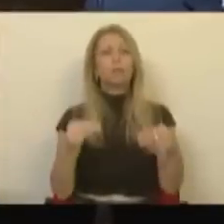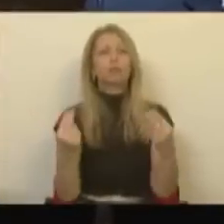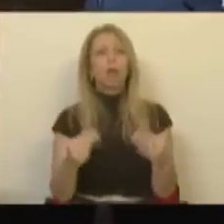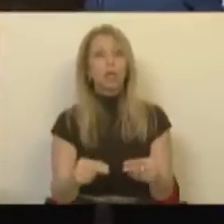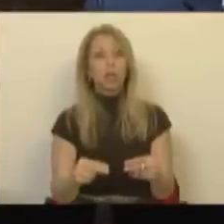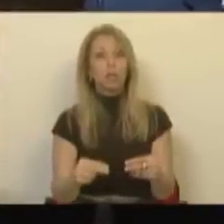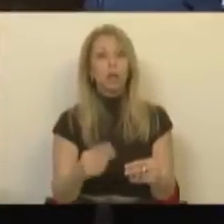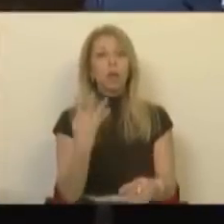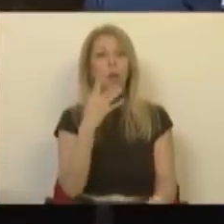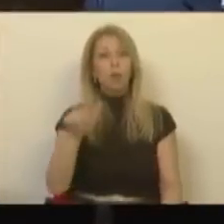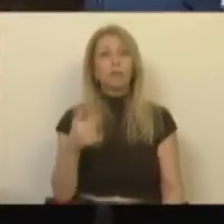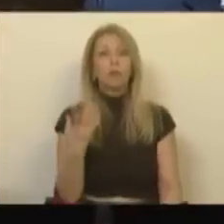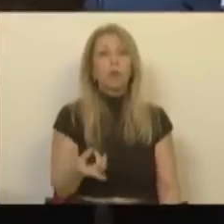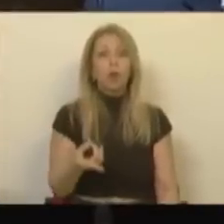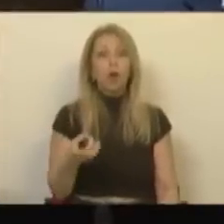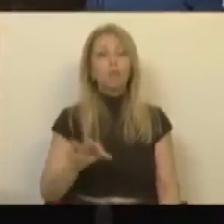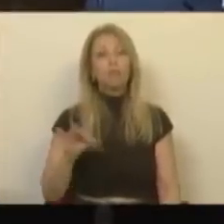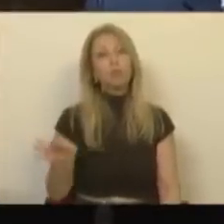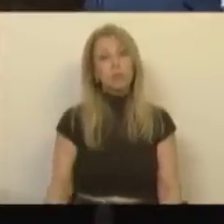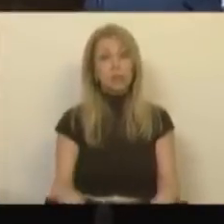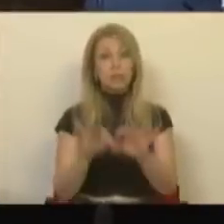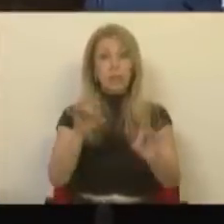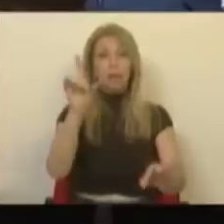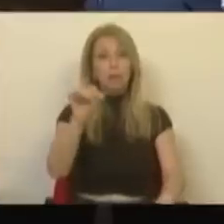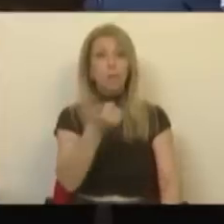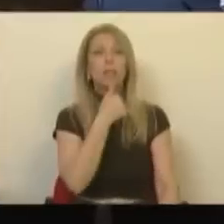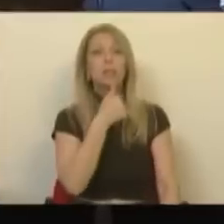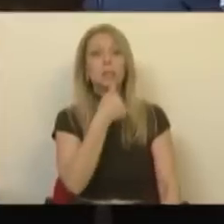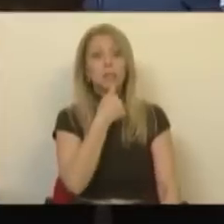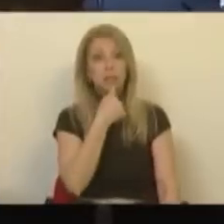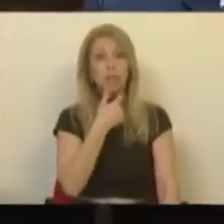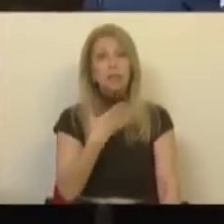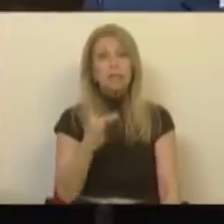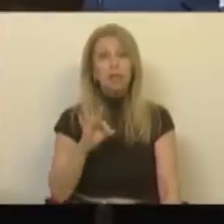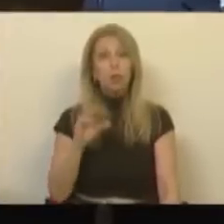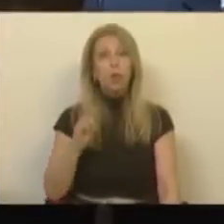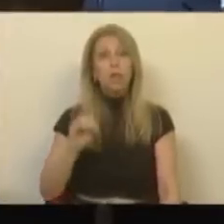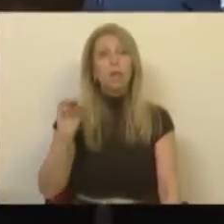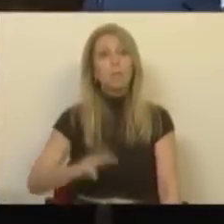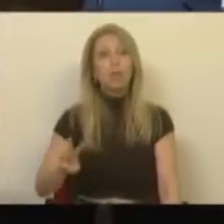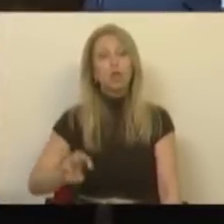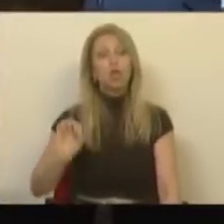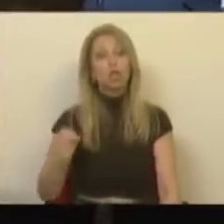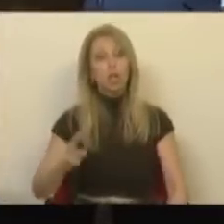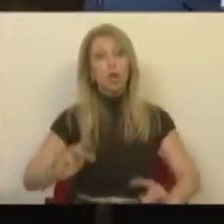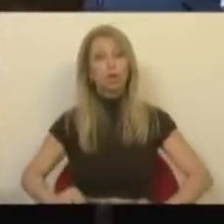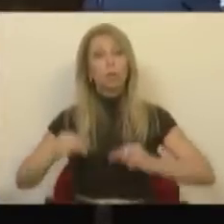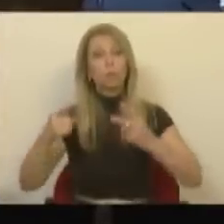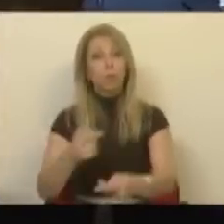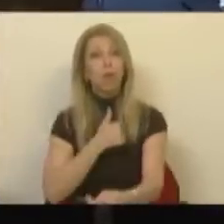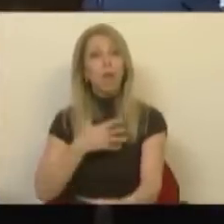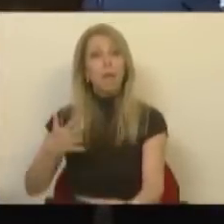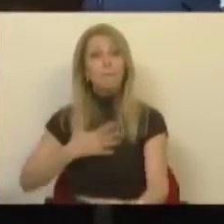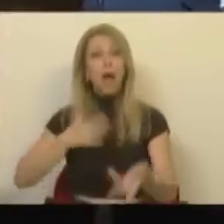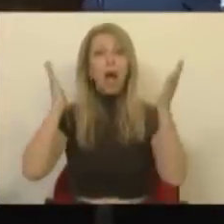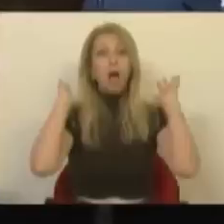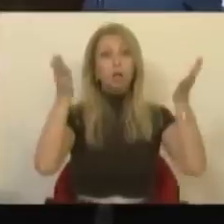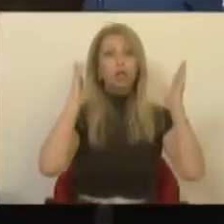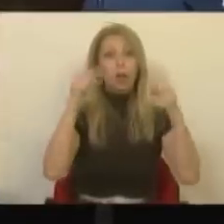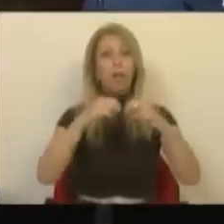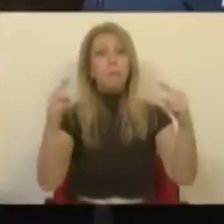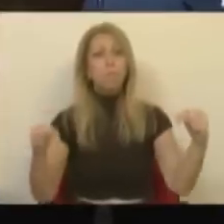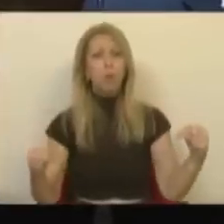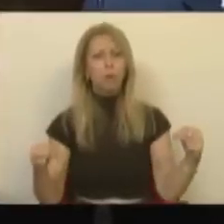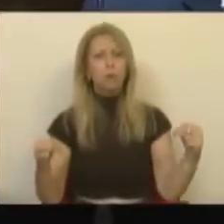em 4,9% como decide ainda transferir 140 milhões de euros às concessionárias das autoestradas e dos pontos